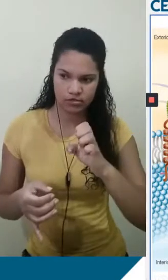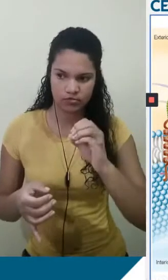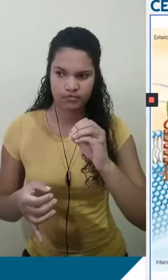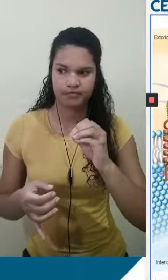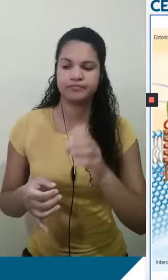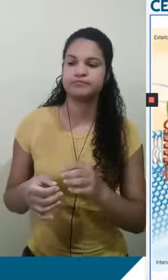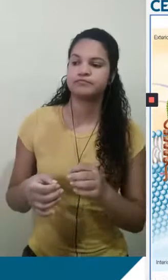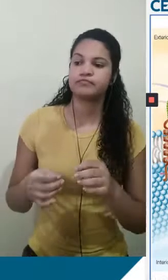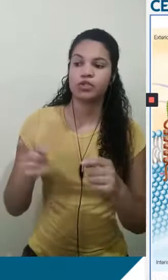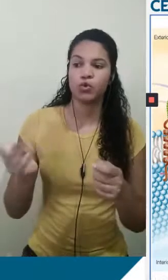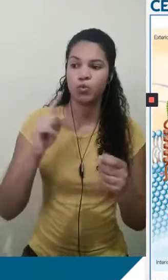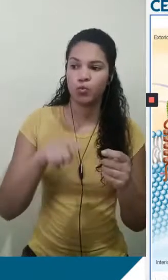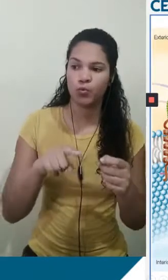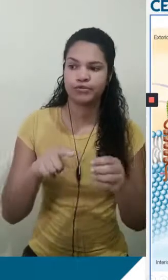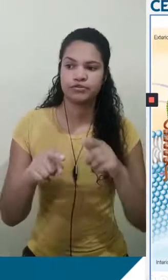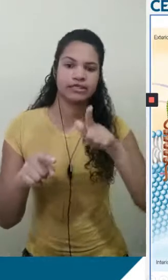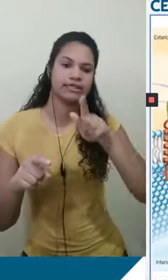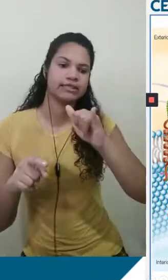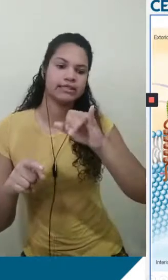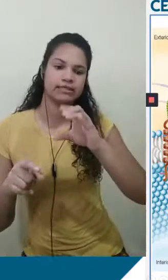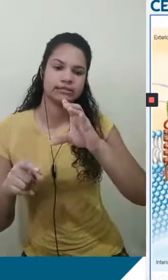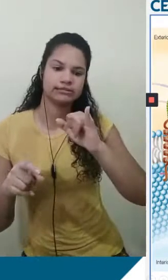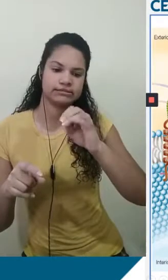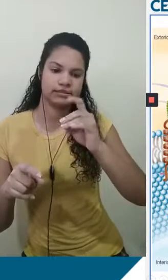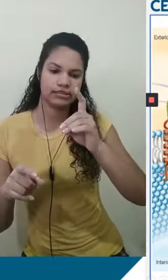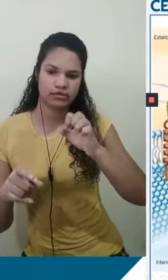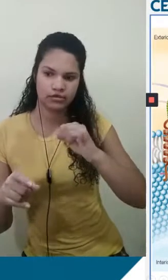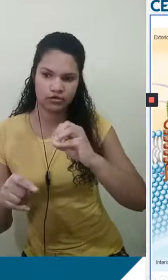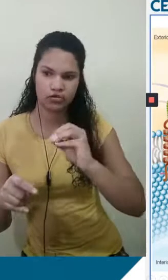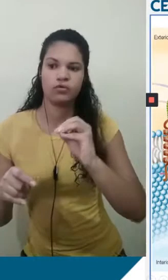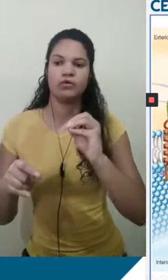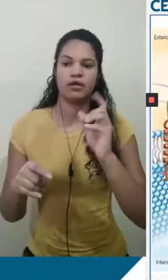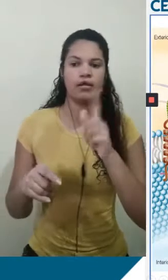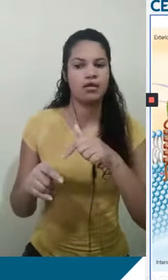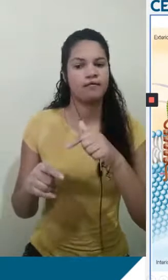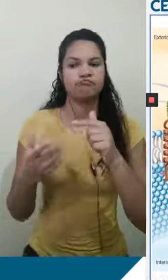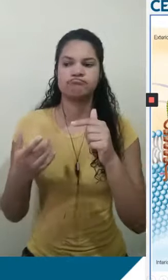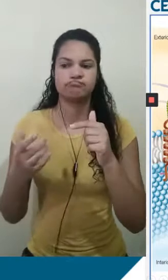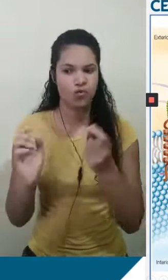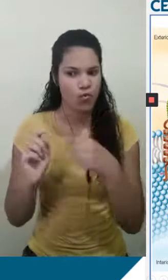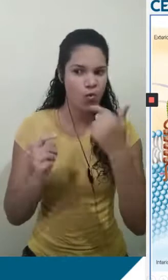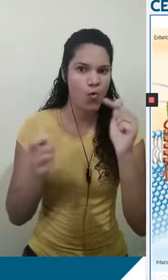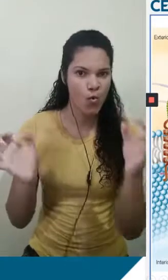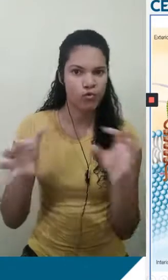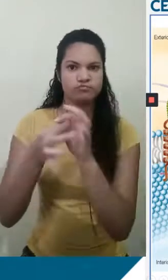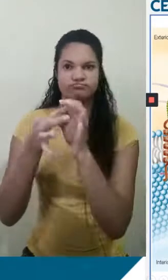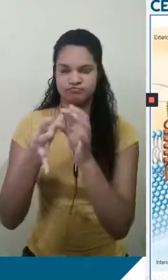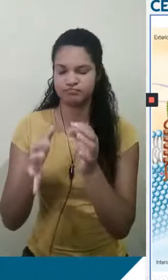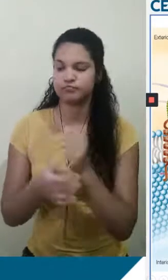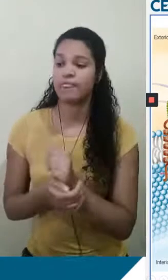atravessam a membrana, a bicamada, melhor dizendo, de fosfolipídios, atravessam a membrana, fazem parte da membrana,